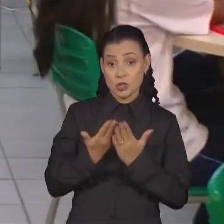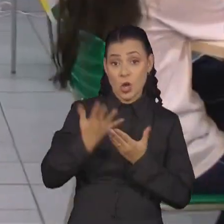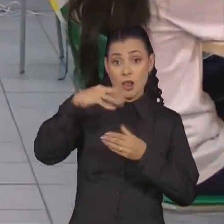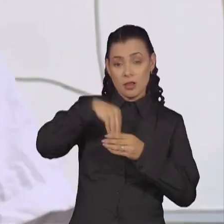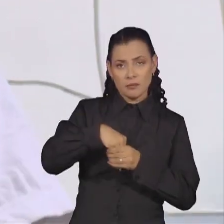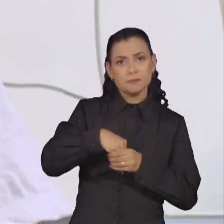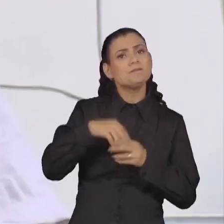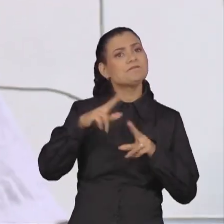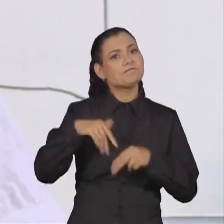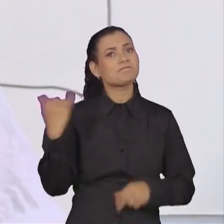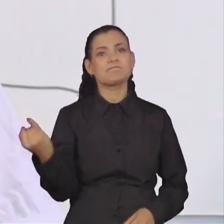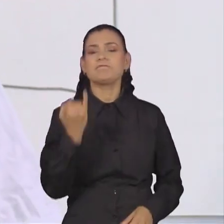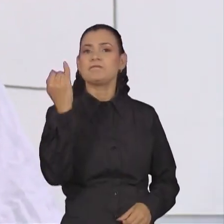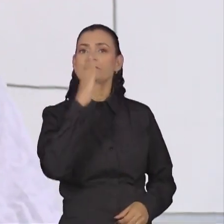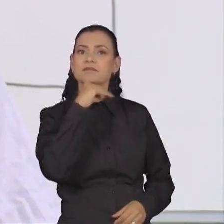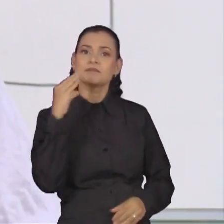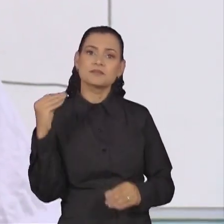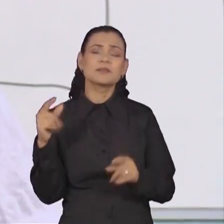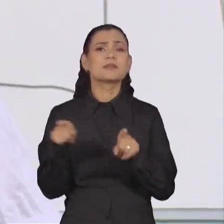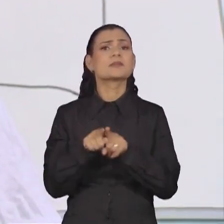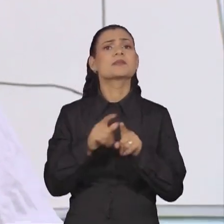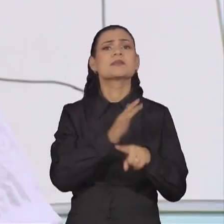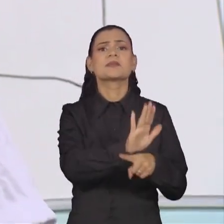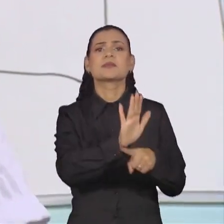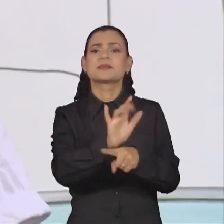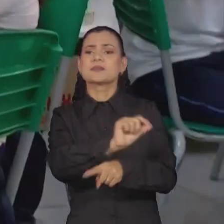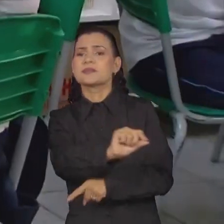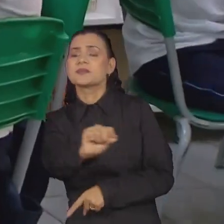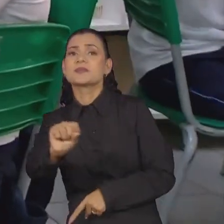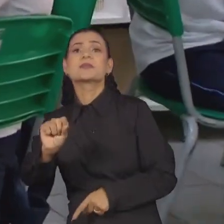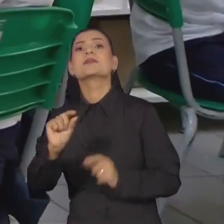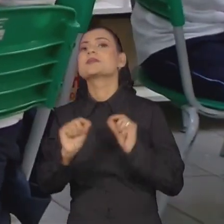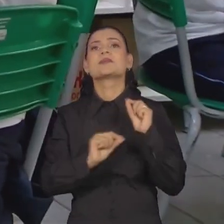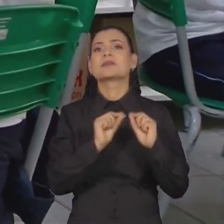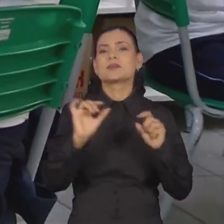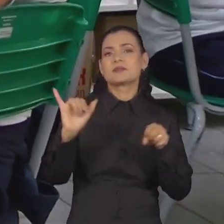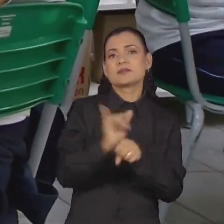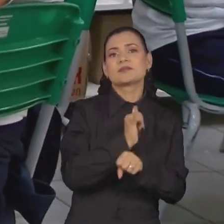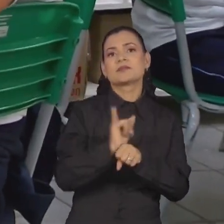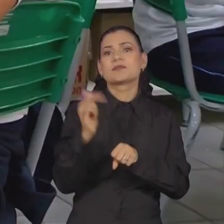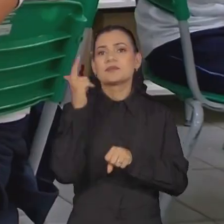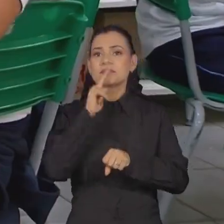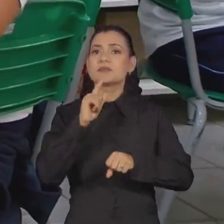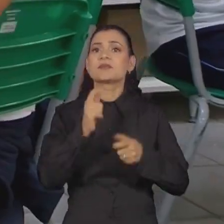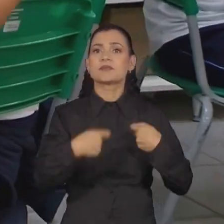importante potencializar os adolescentes e ajudá-los a encontrar formas de